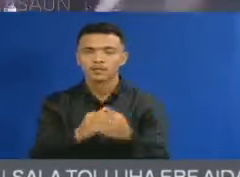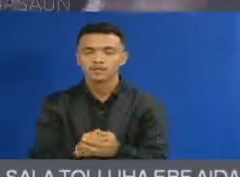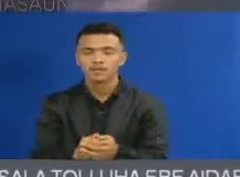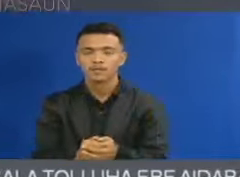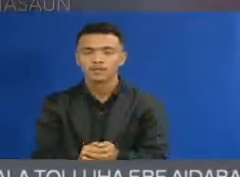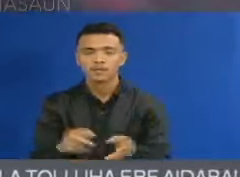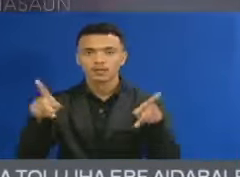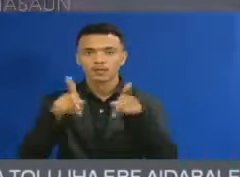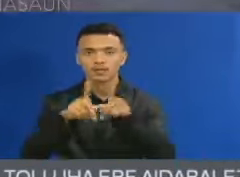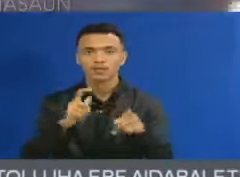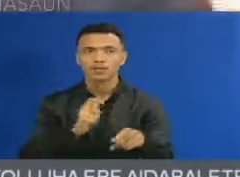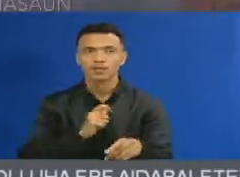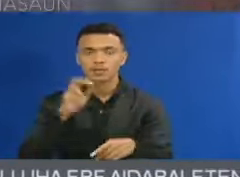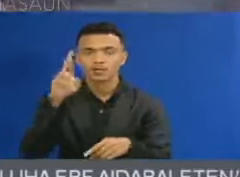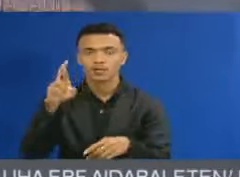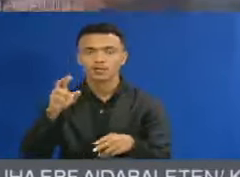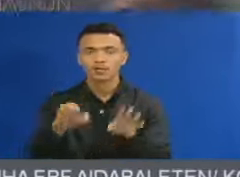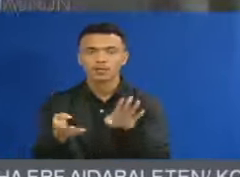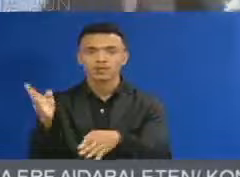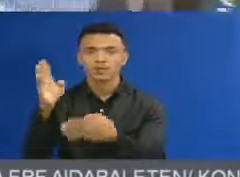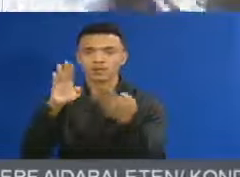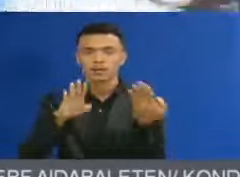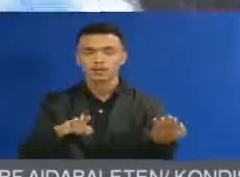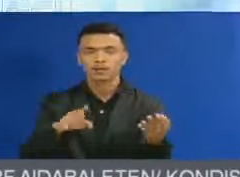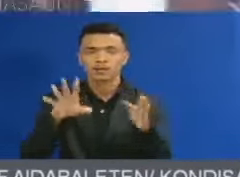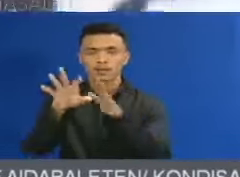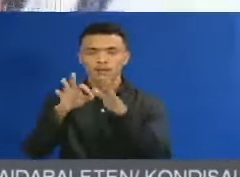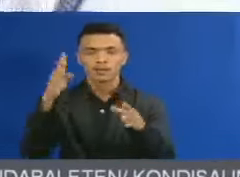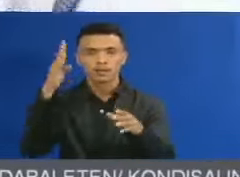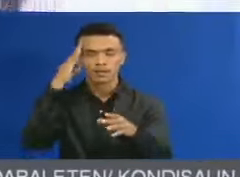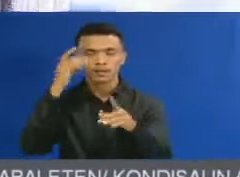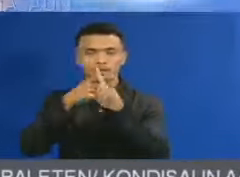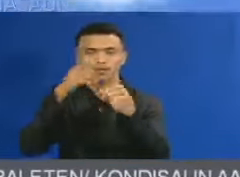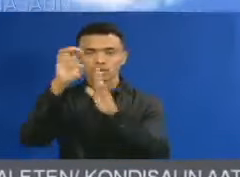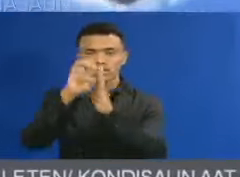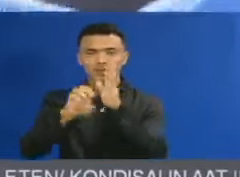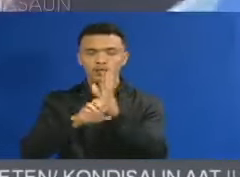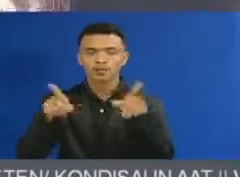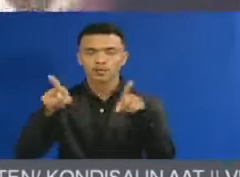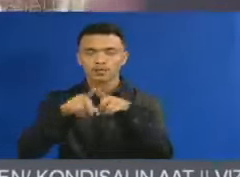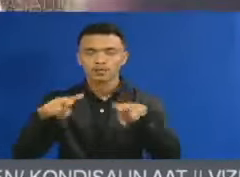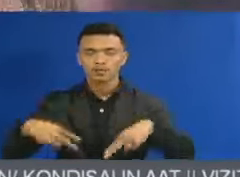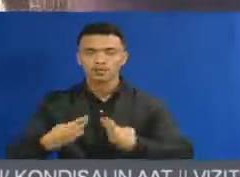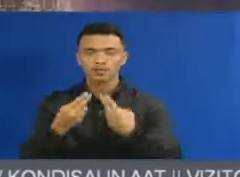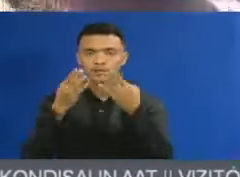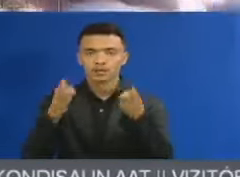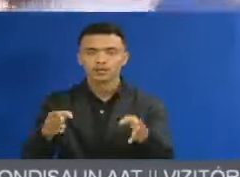maudemo, postu tilomar, no matebian hetan ona reconhecimento husi estado nunda veterano, o grau